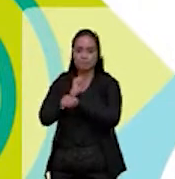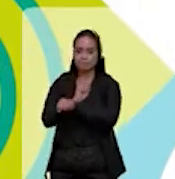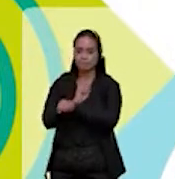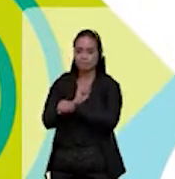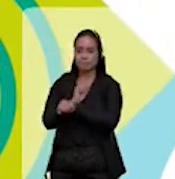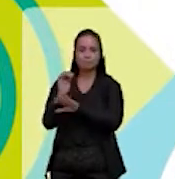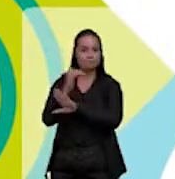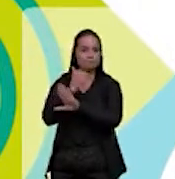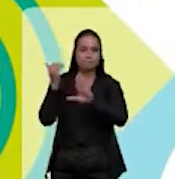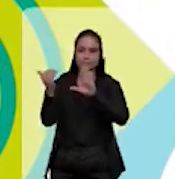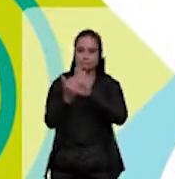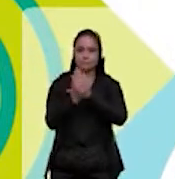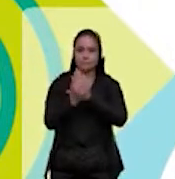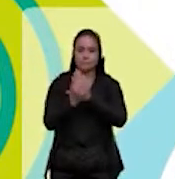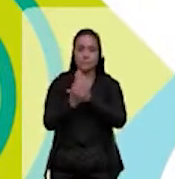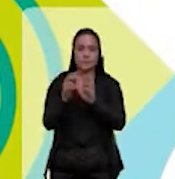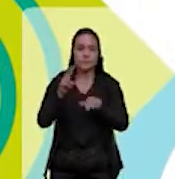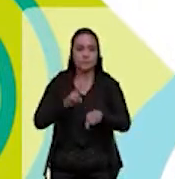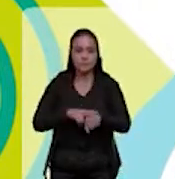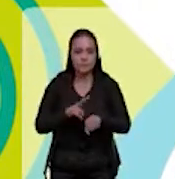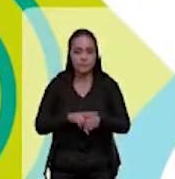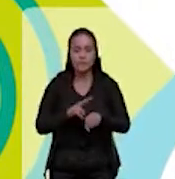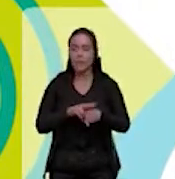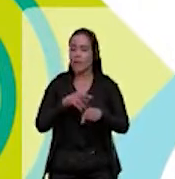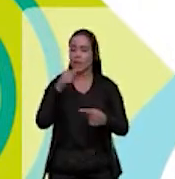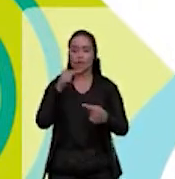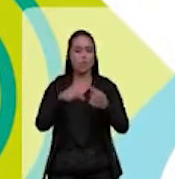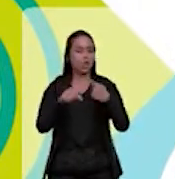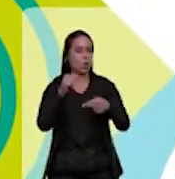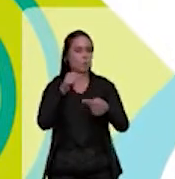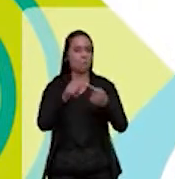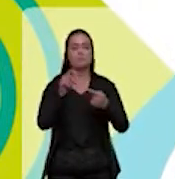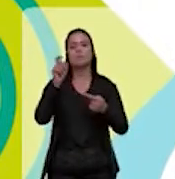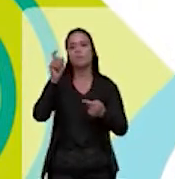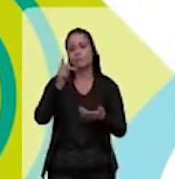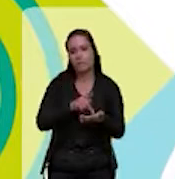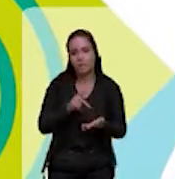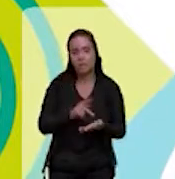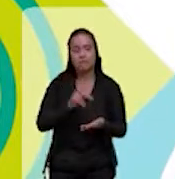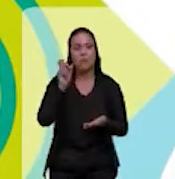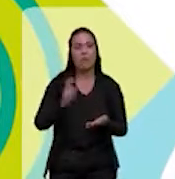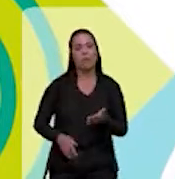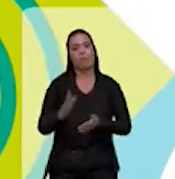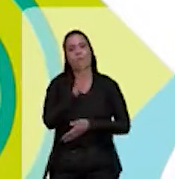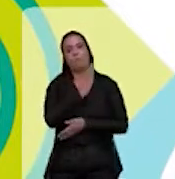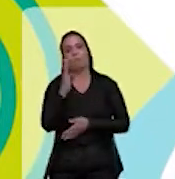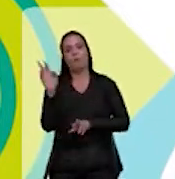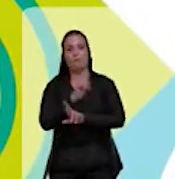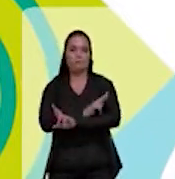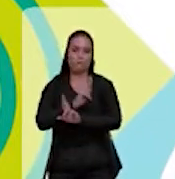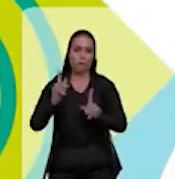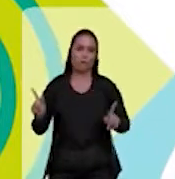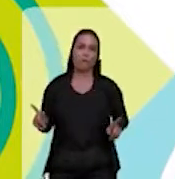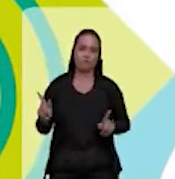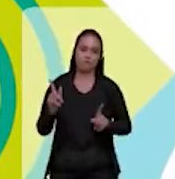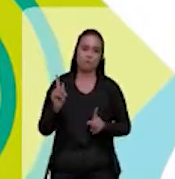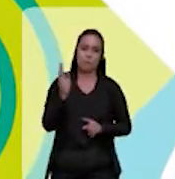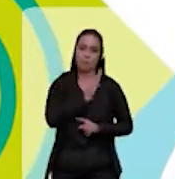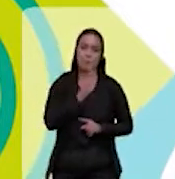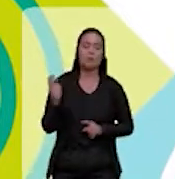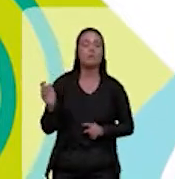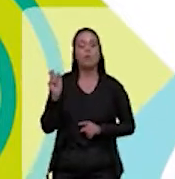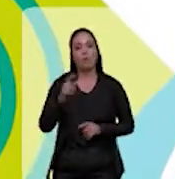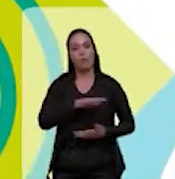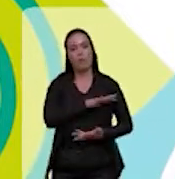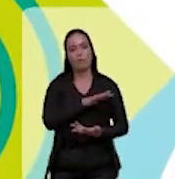todos esses são vocábulas que não combinam com o que verdadeiramente é uma biblioteca ao contrário uma biblioteca é